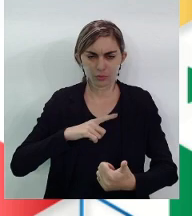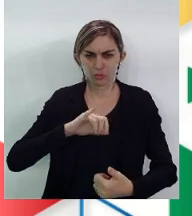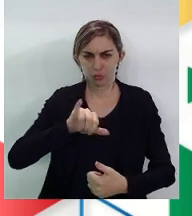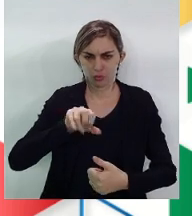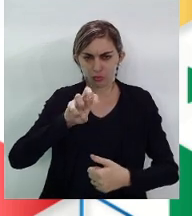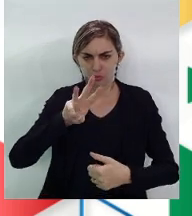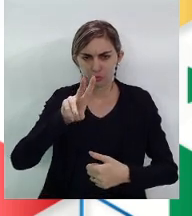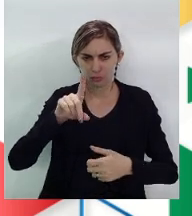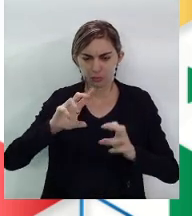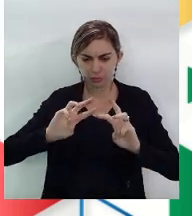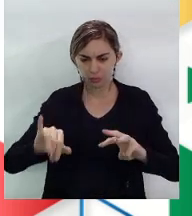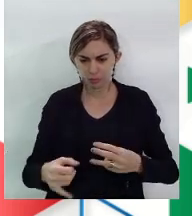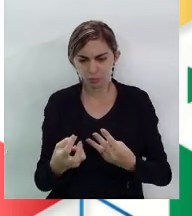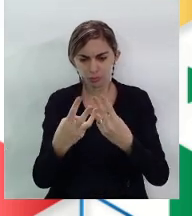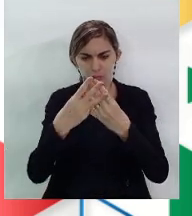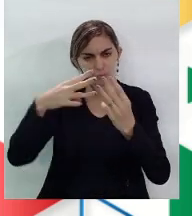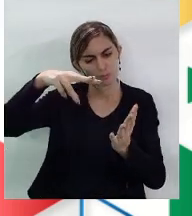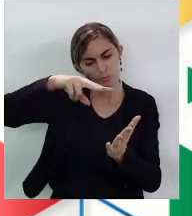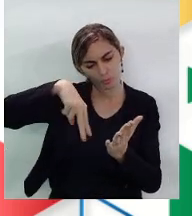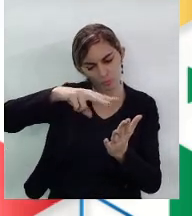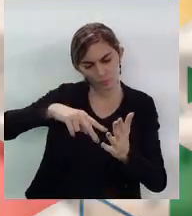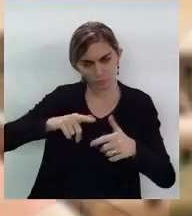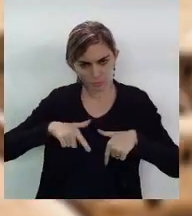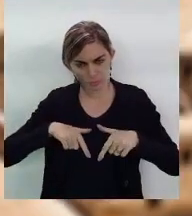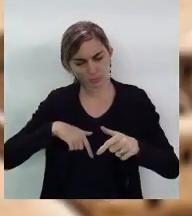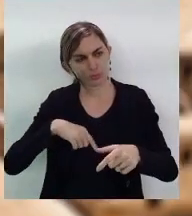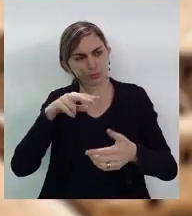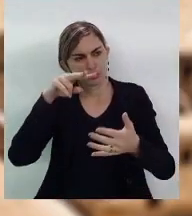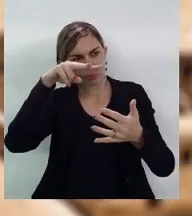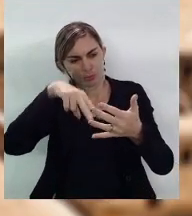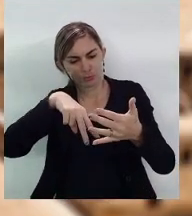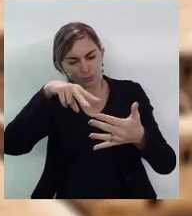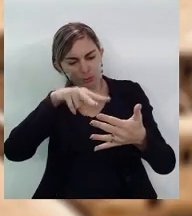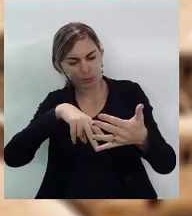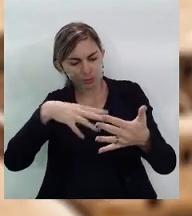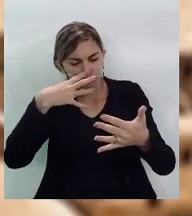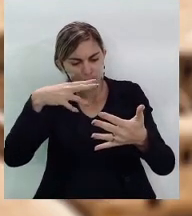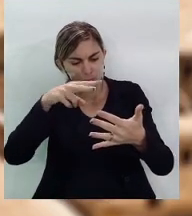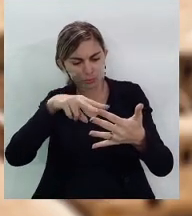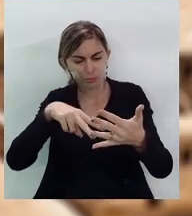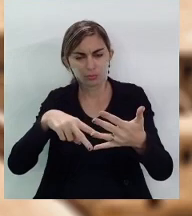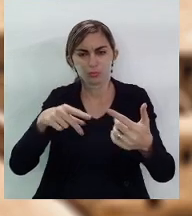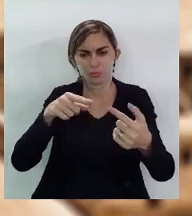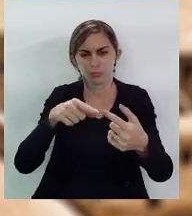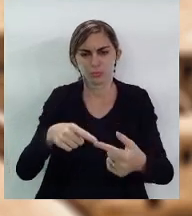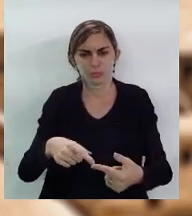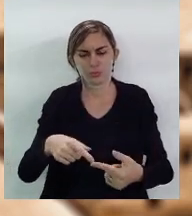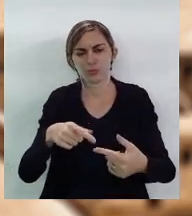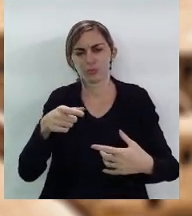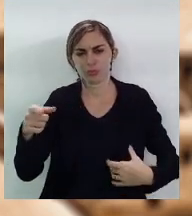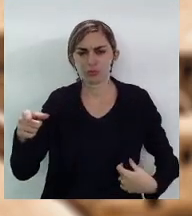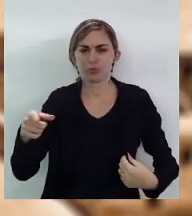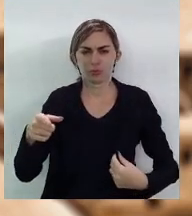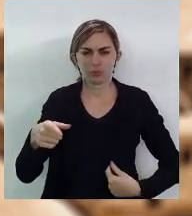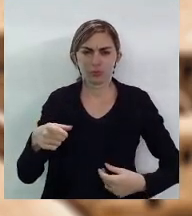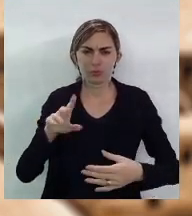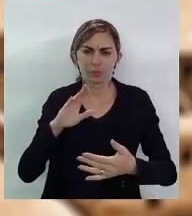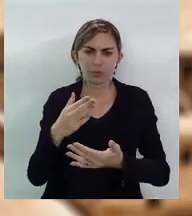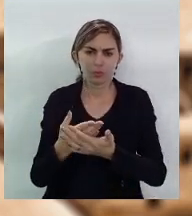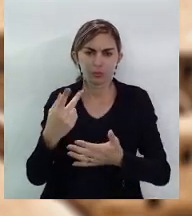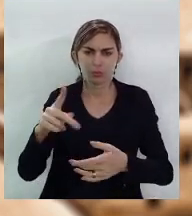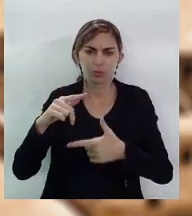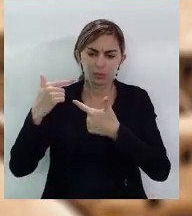judeu lendo a Torá, e ele está paramentado de acordo com os preceitos de